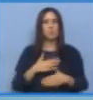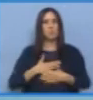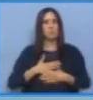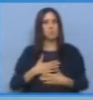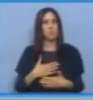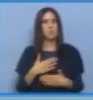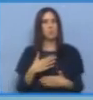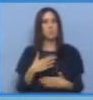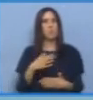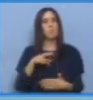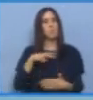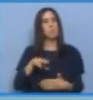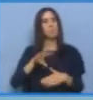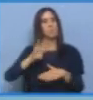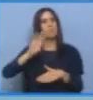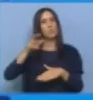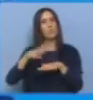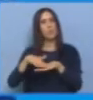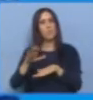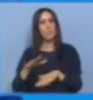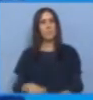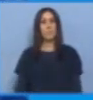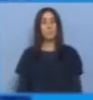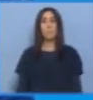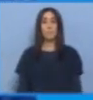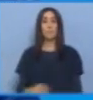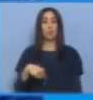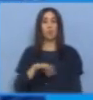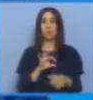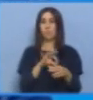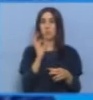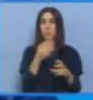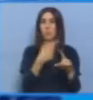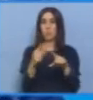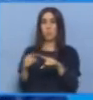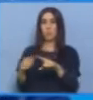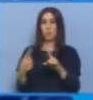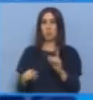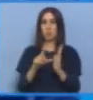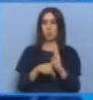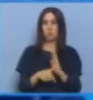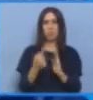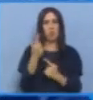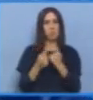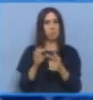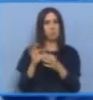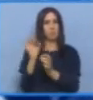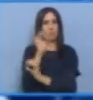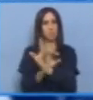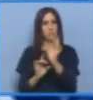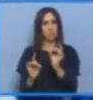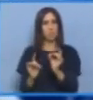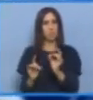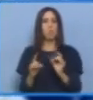voluntários estão fora do país? A Fundação tem vários projetos, alguns dos quais europeus, e há um projeto